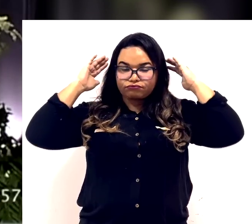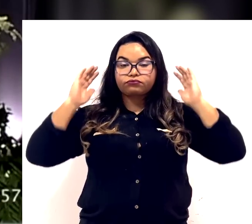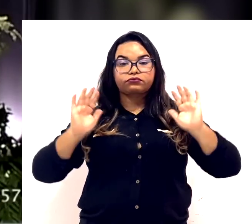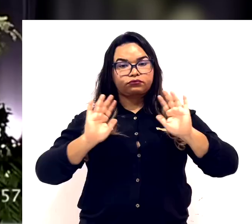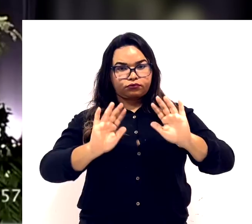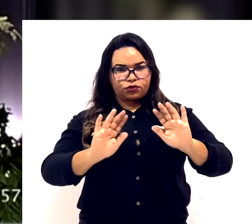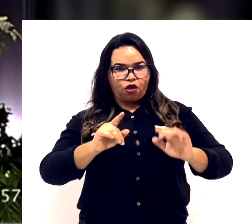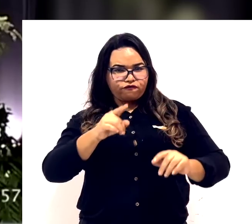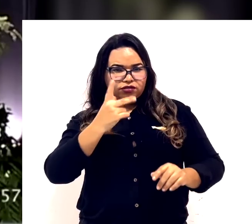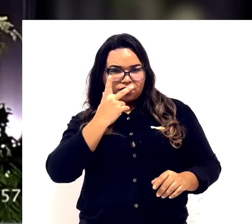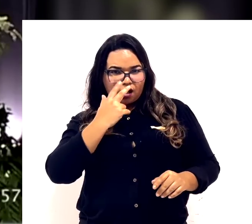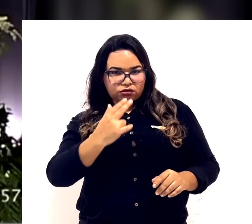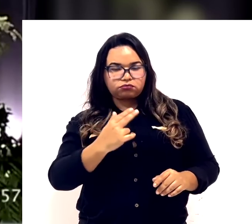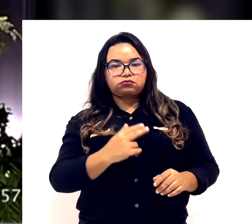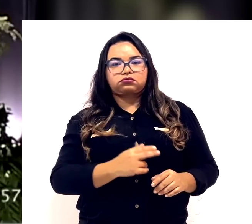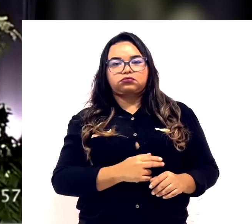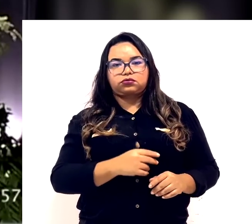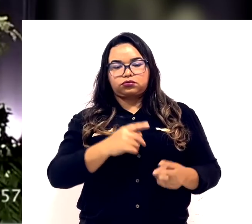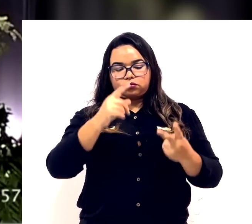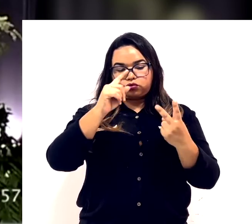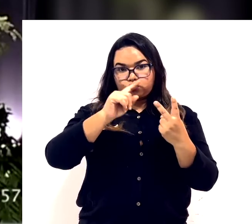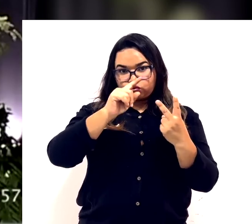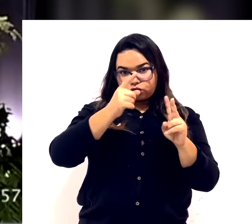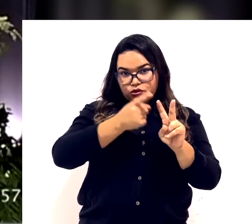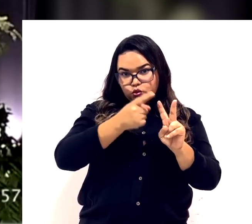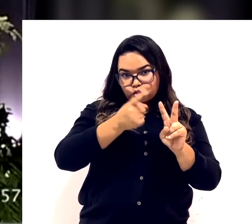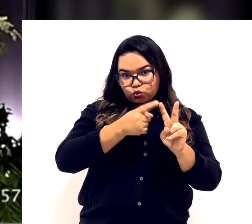depois traia Jesus com um beijo?